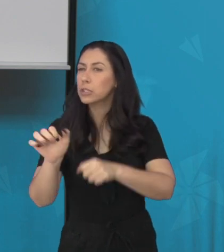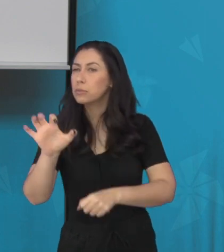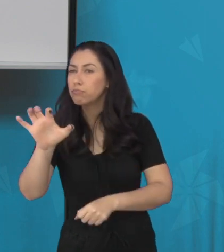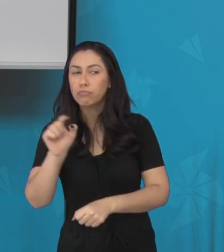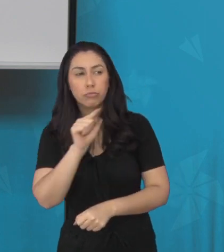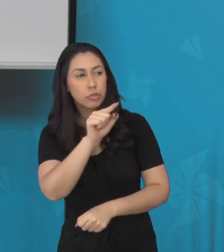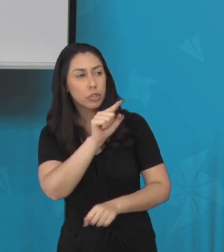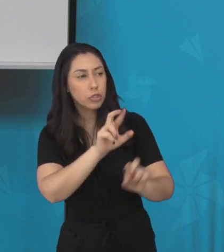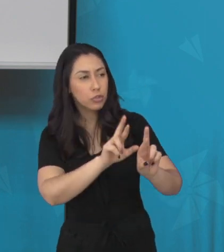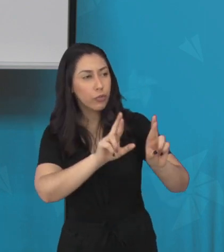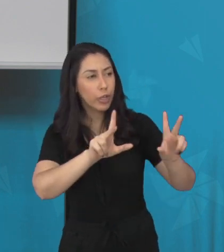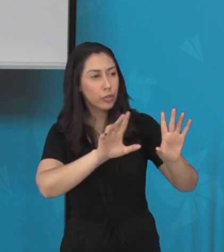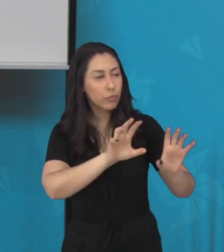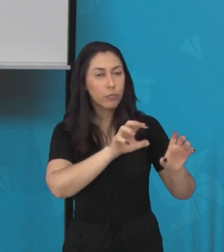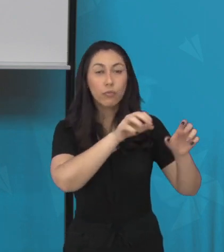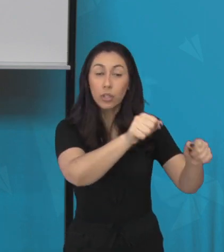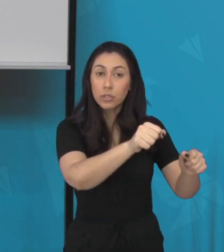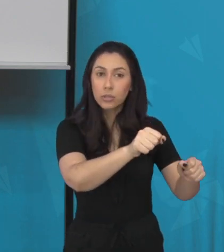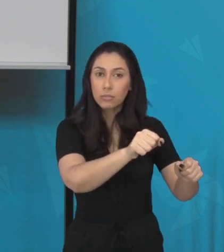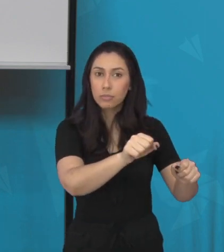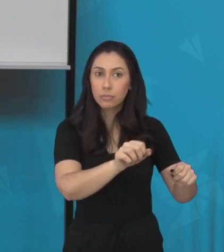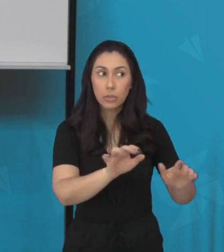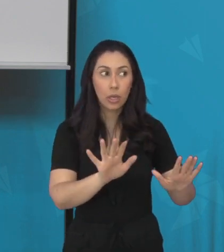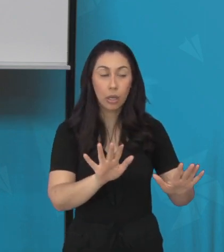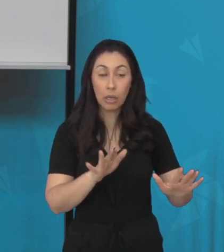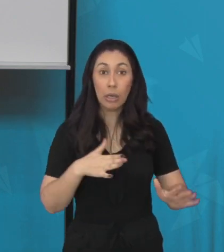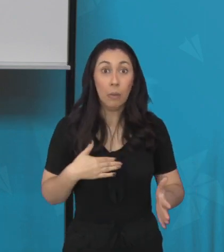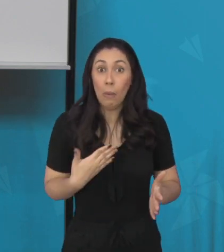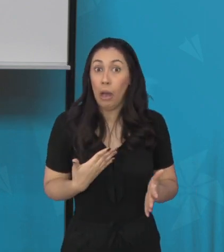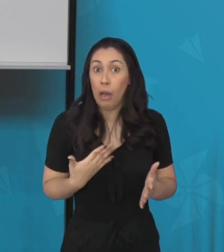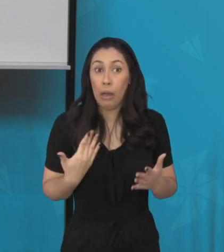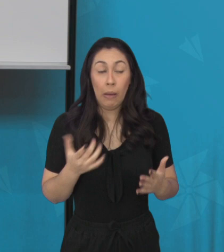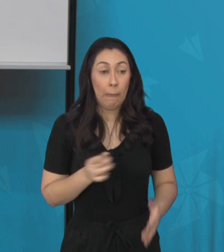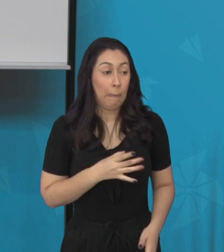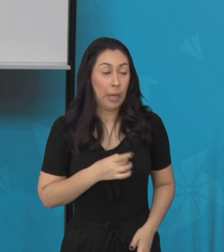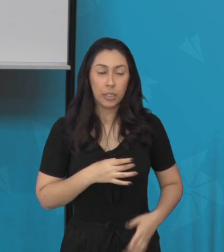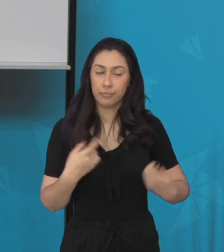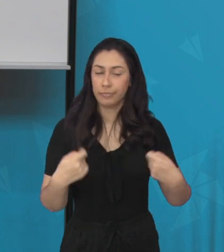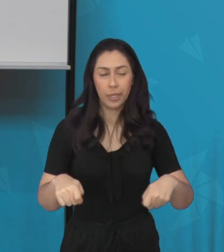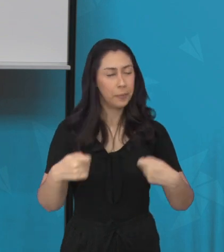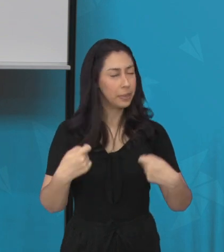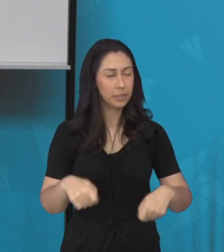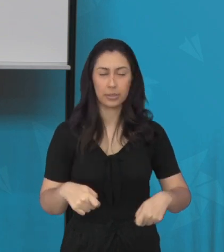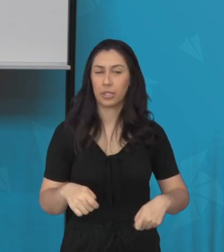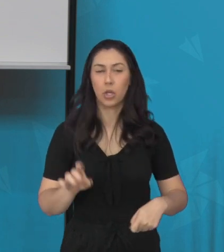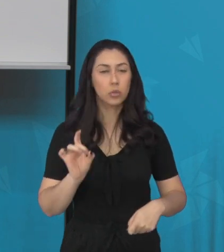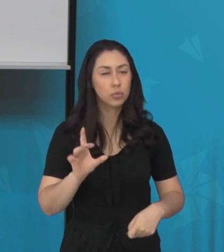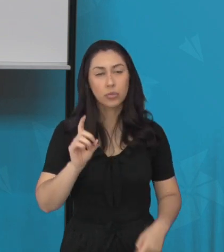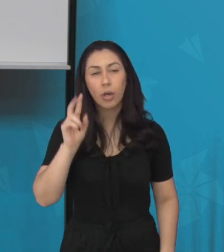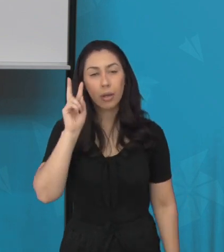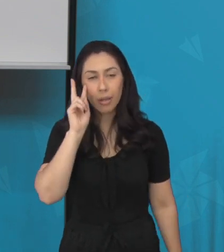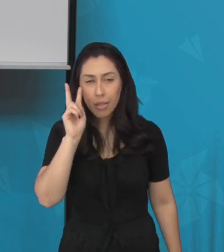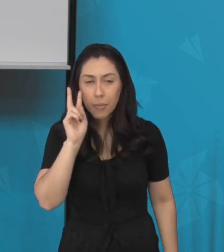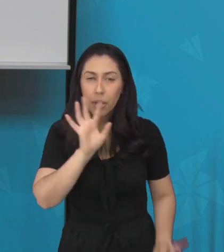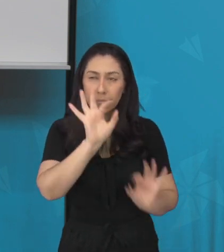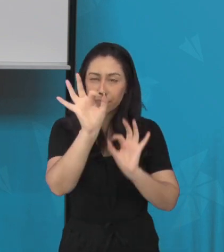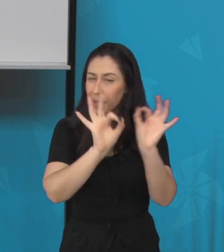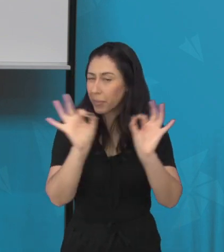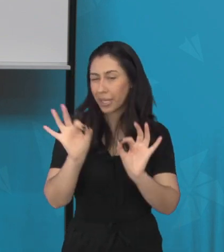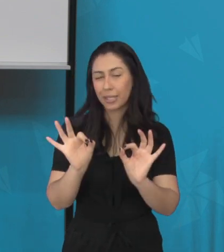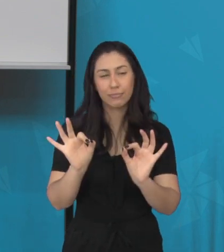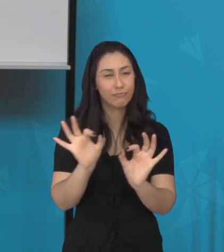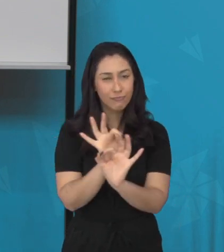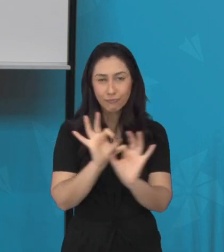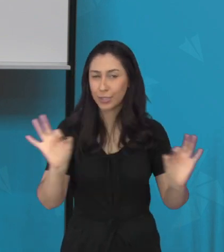natureza diferente, não se assustem, tá? É só puxar os conceitos, montar as equações, que tudo